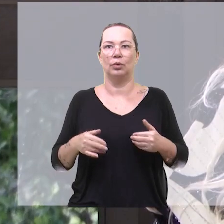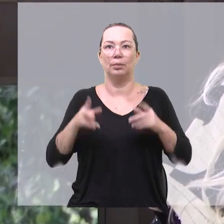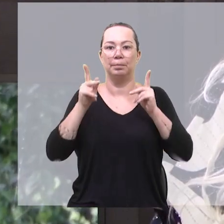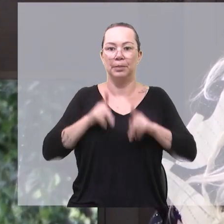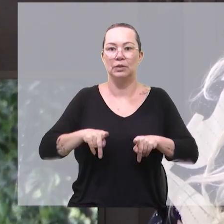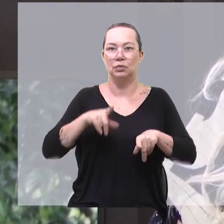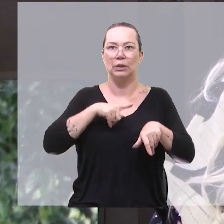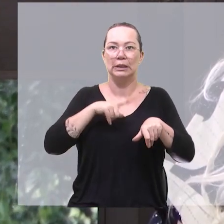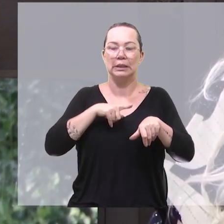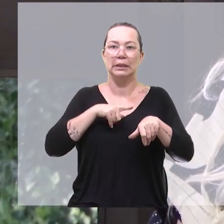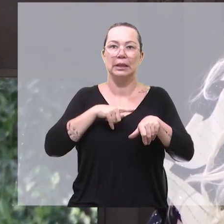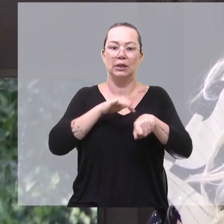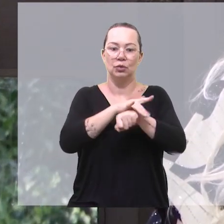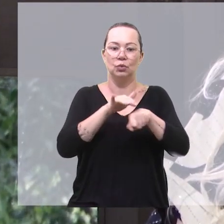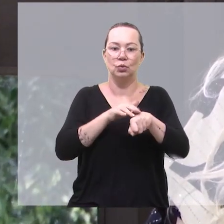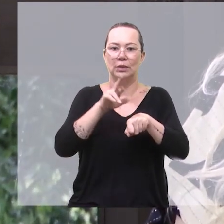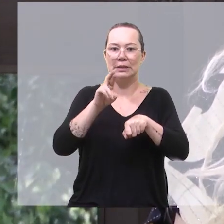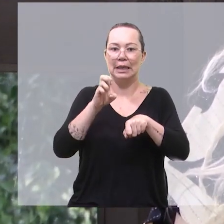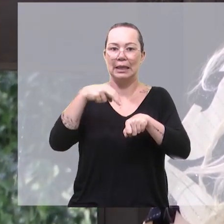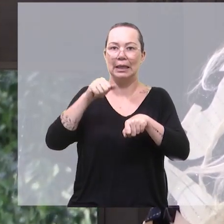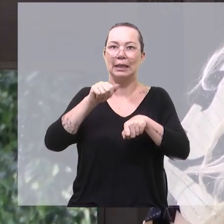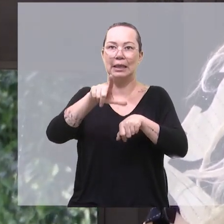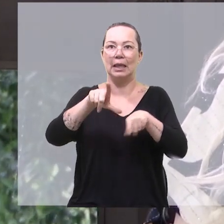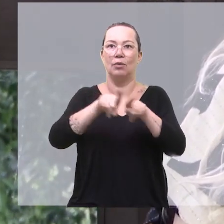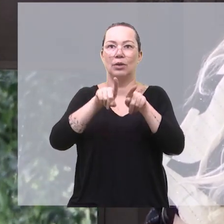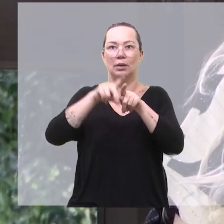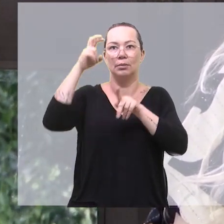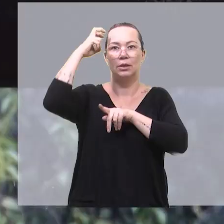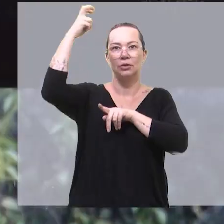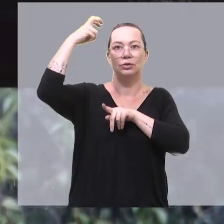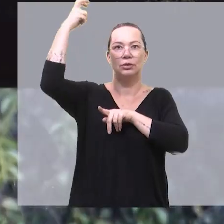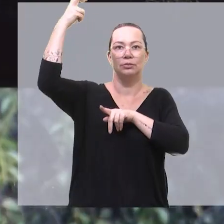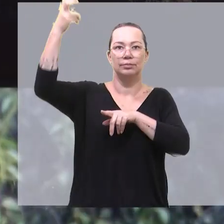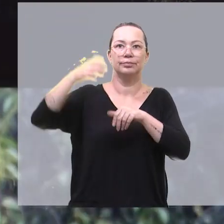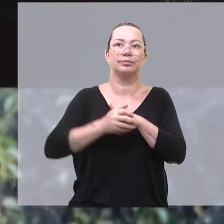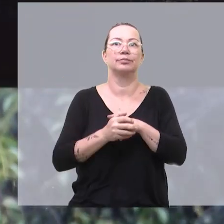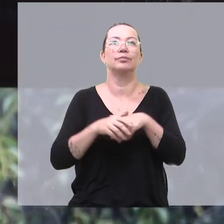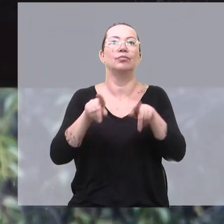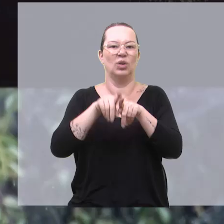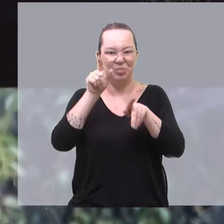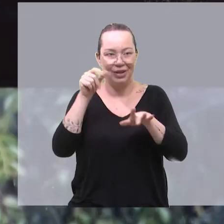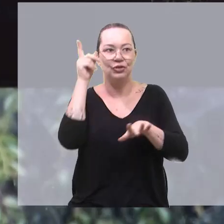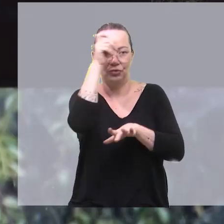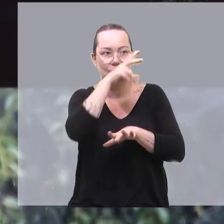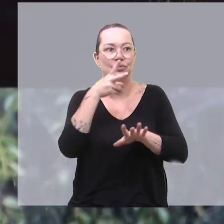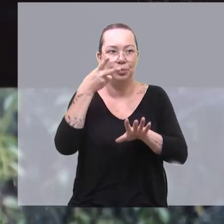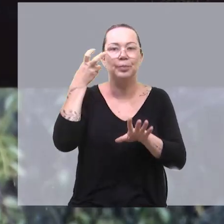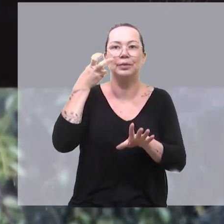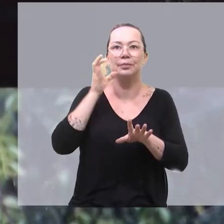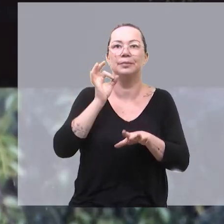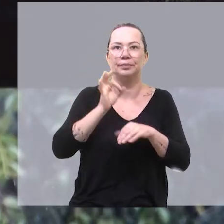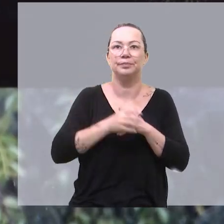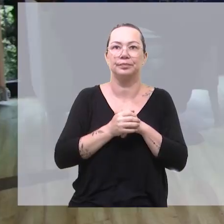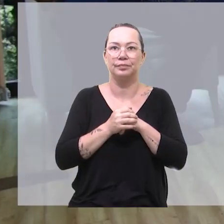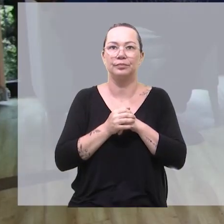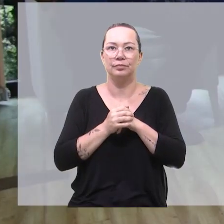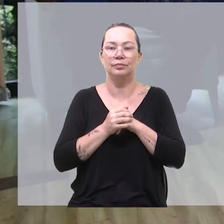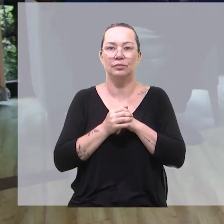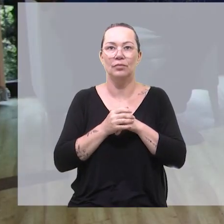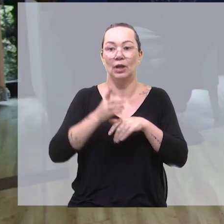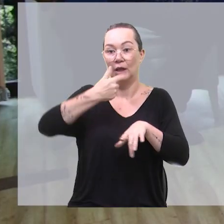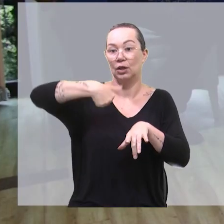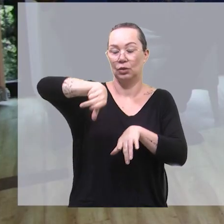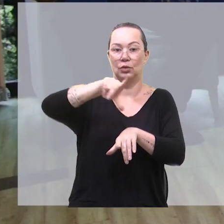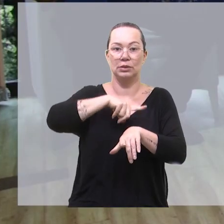deficiência de pessoa com doença renal crônica e deficiência intelectual. A intelectual, que também é difícil de a gente perceber. Exato, às vezes. mas a gente